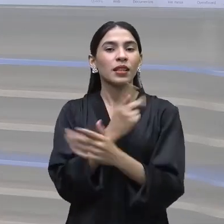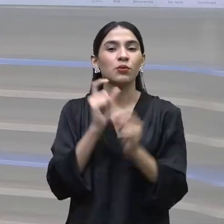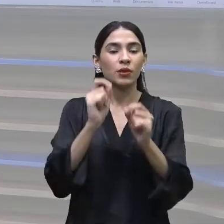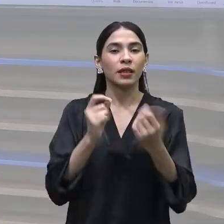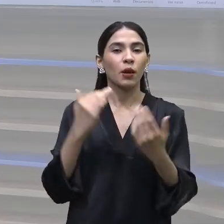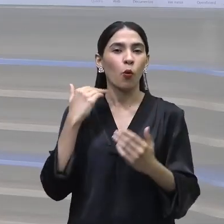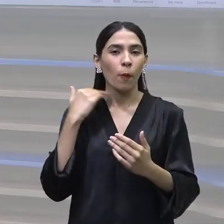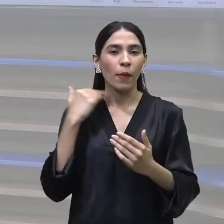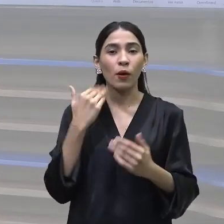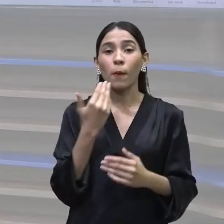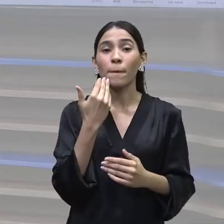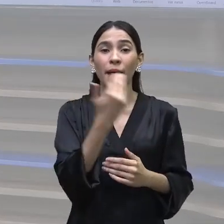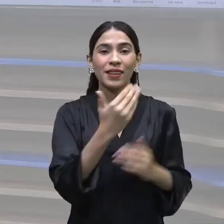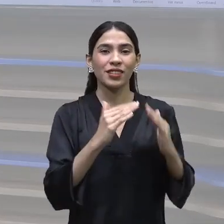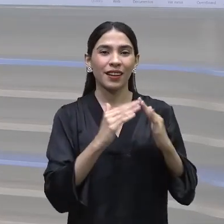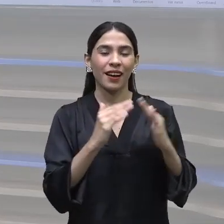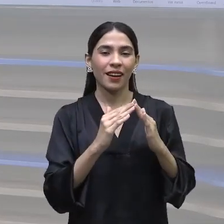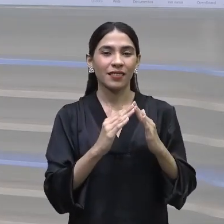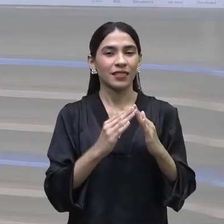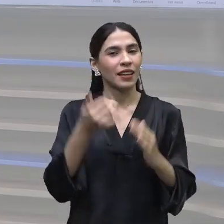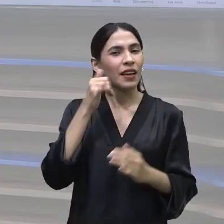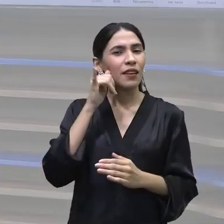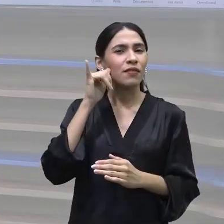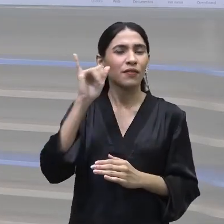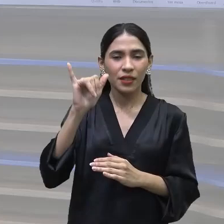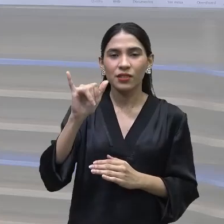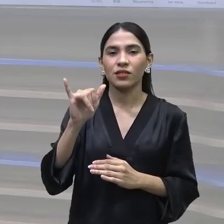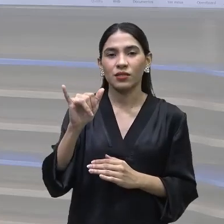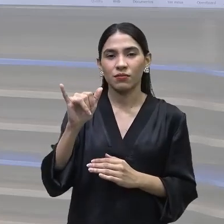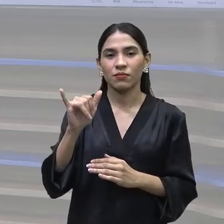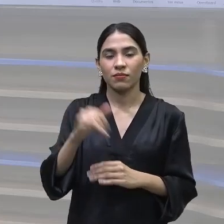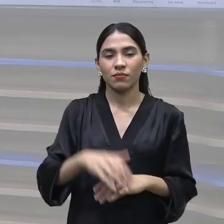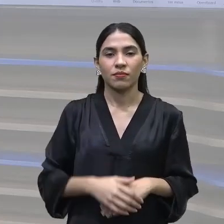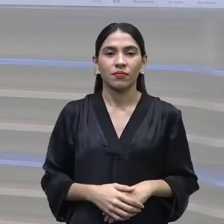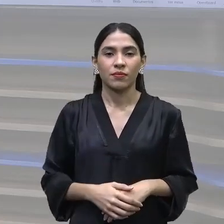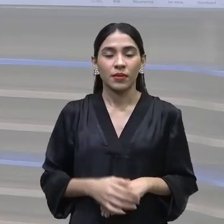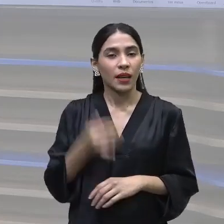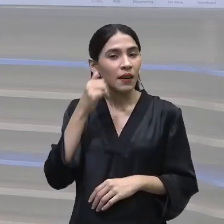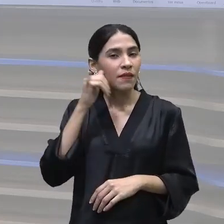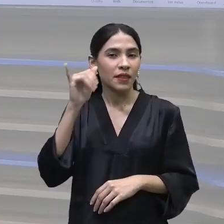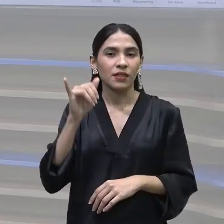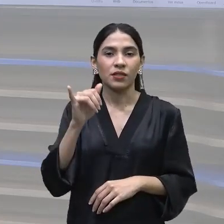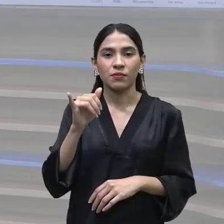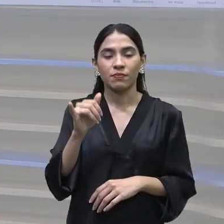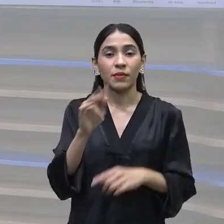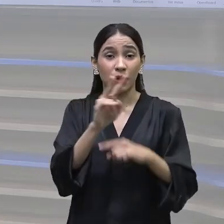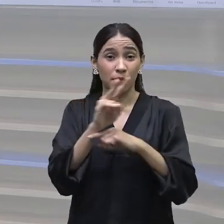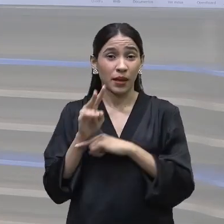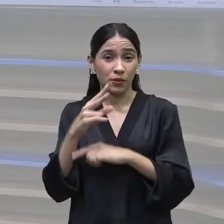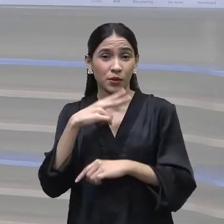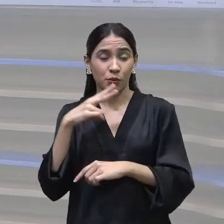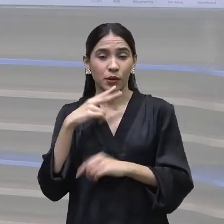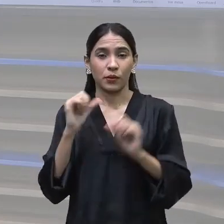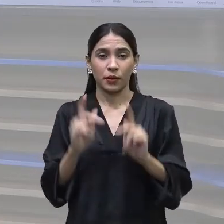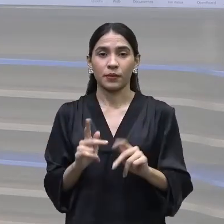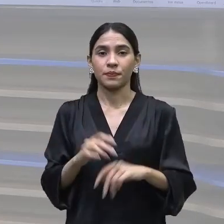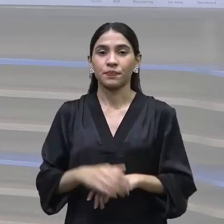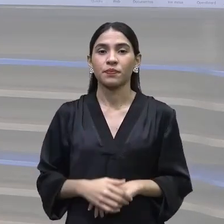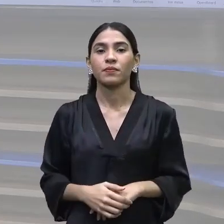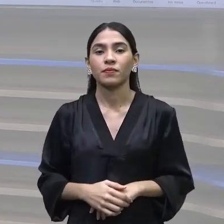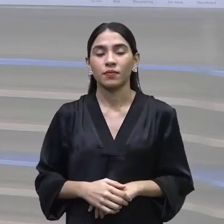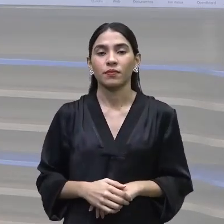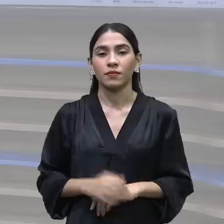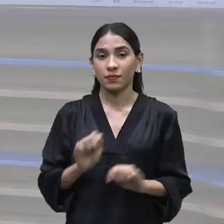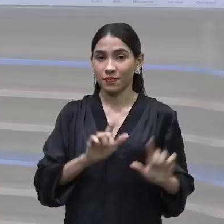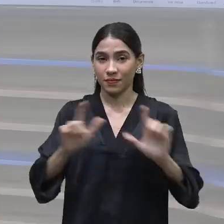também, tá? Evitem o máximo que vocês puderem realizar empréstimo pessoal, tá bom? Vamos